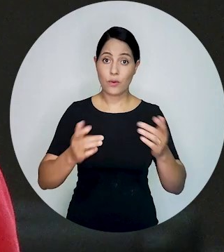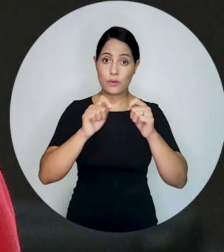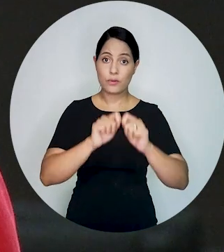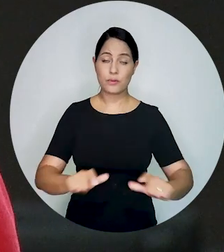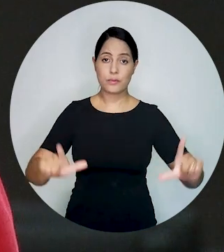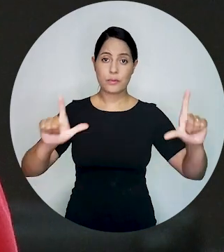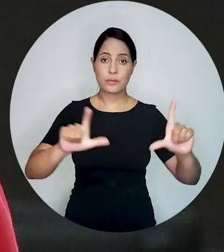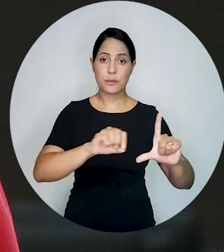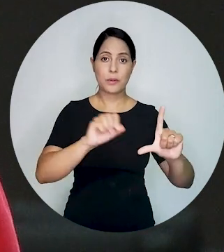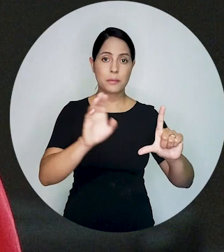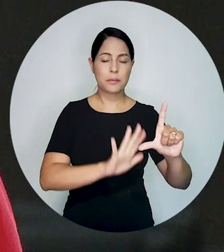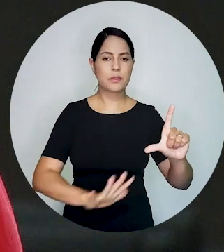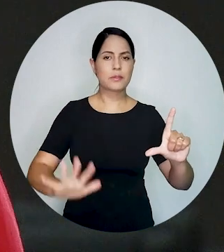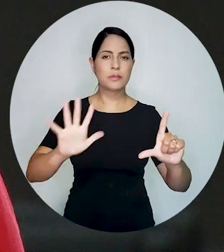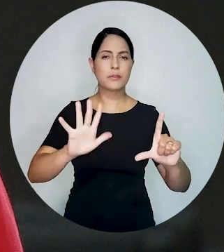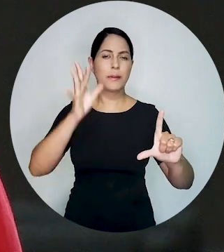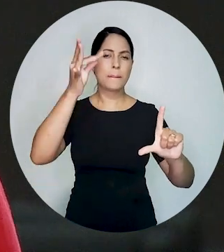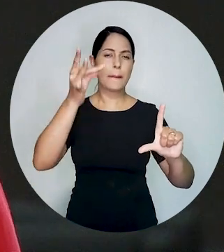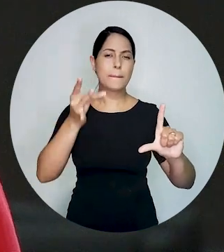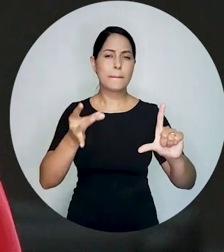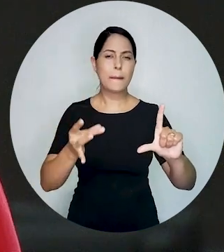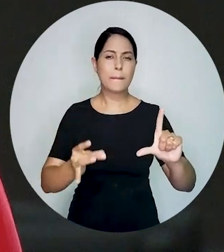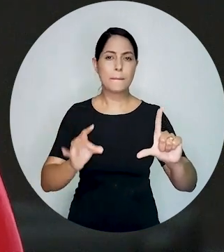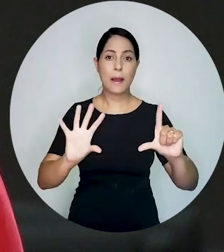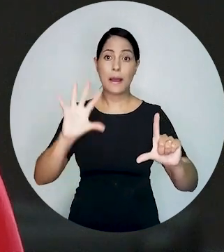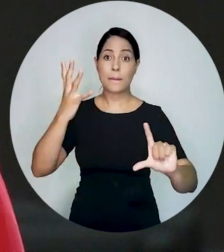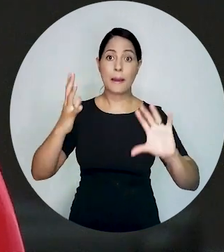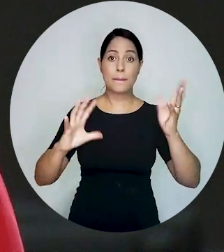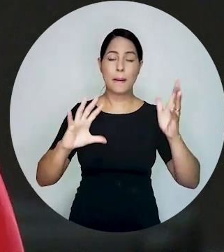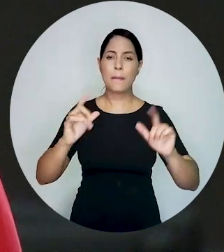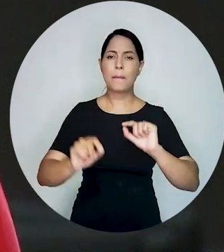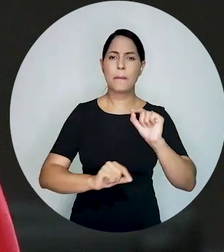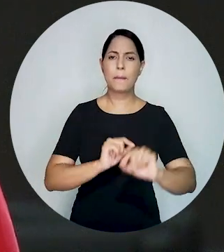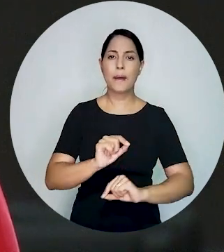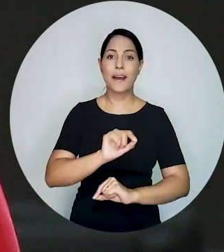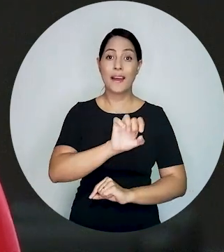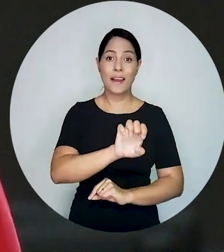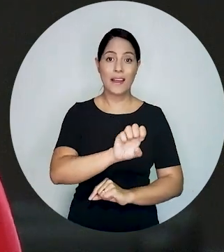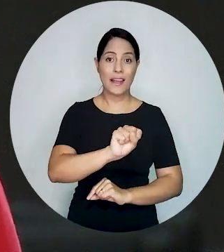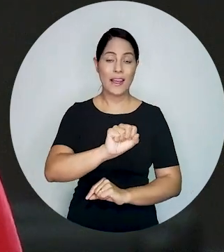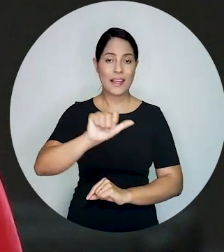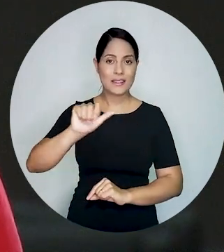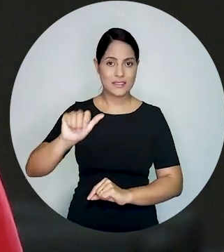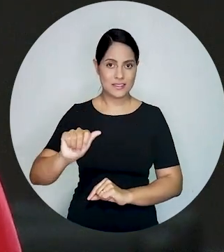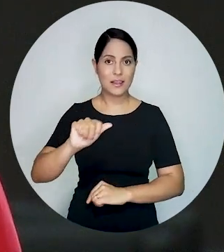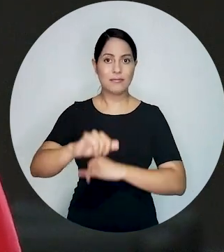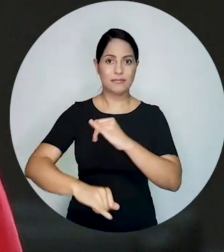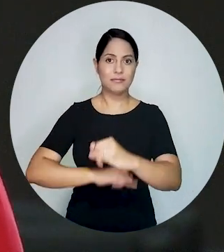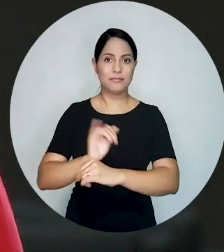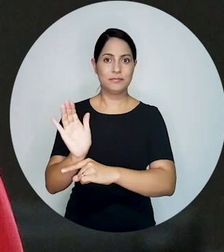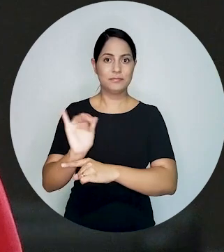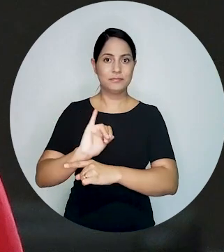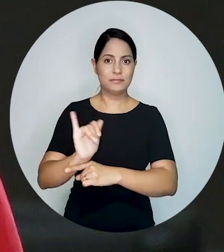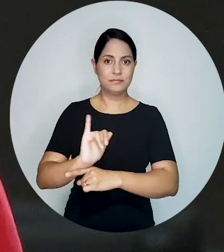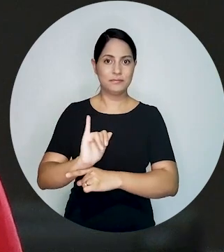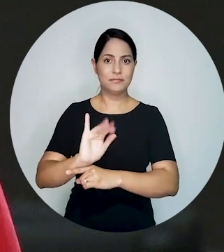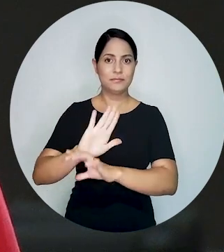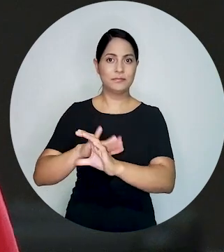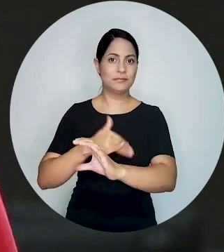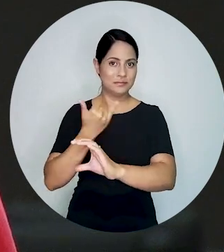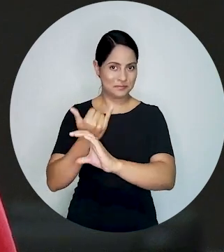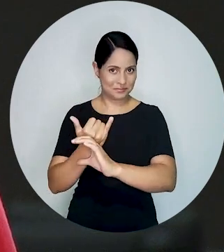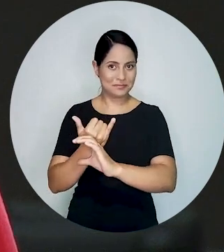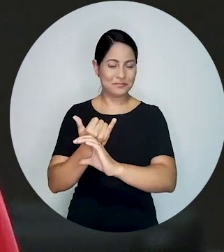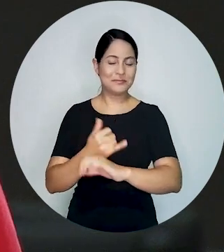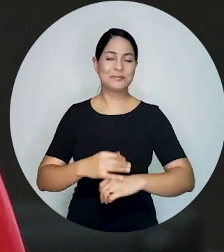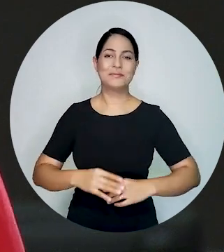No programa de hoje, nós vamos destacar alguns dos principais eventos da Escola Superior de Advocacia Nacional, realizados pelo